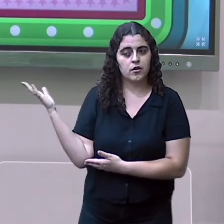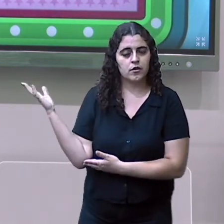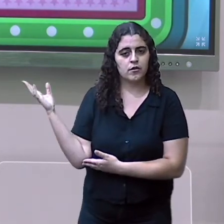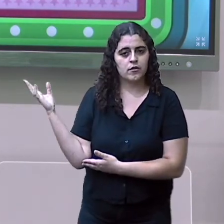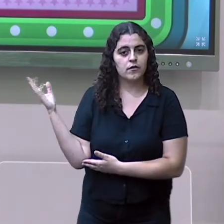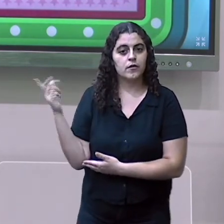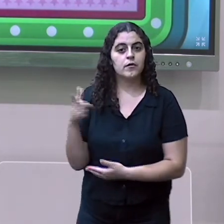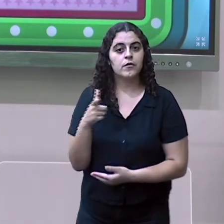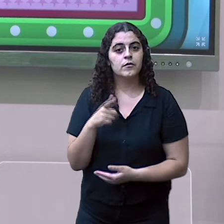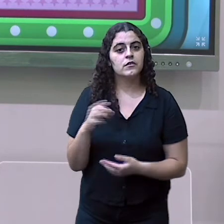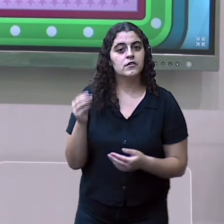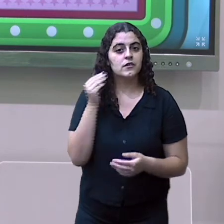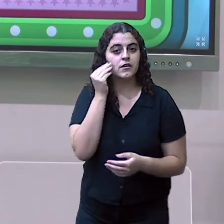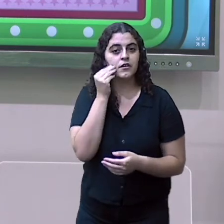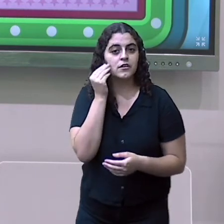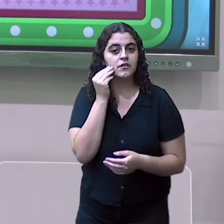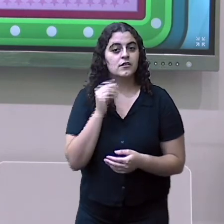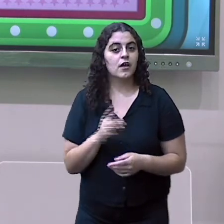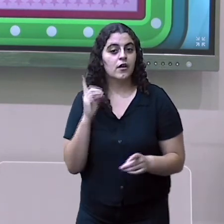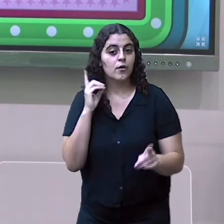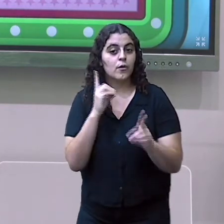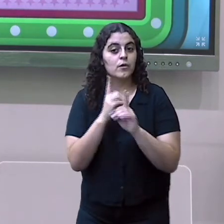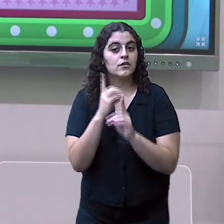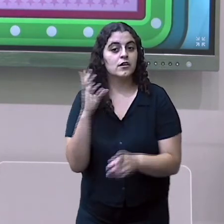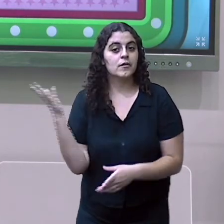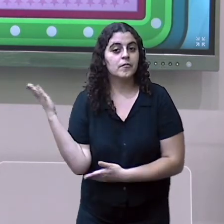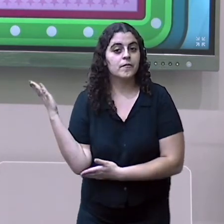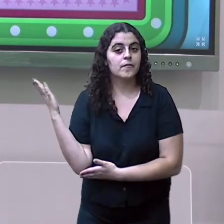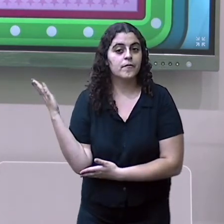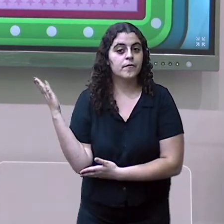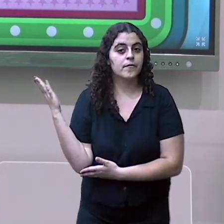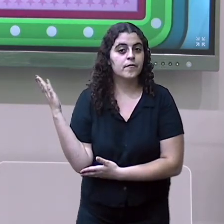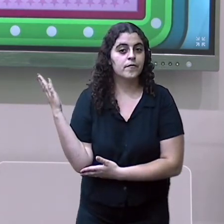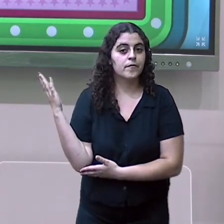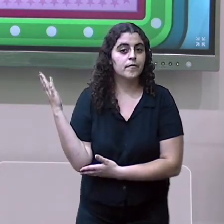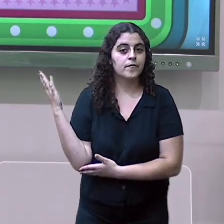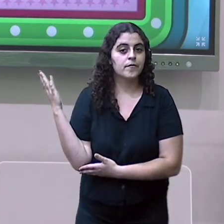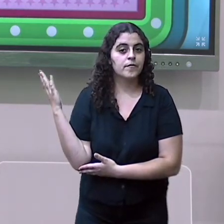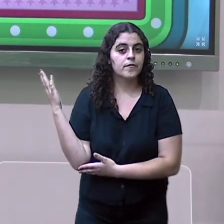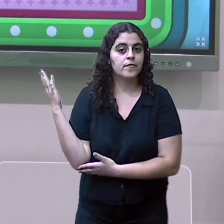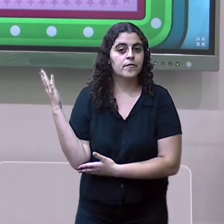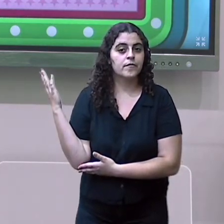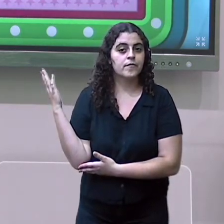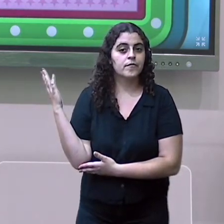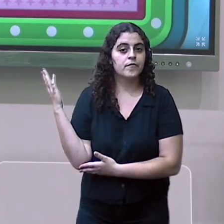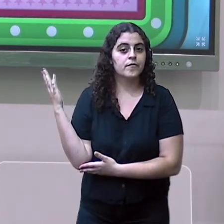cartinha de 200 pontos? Me ajudem aí, hein?